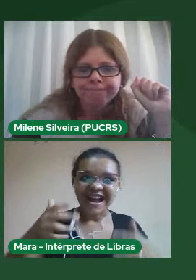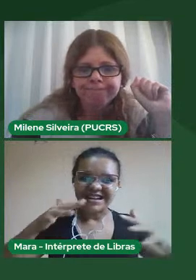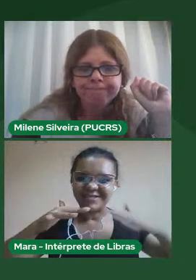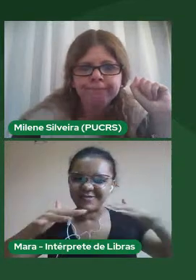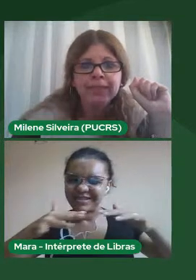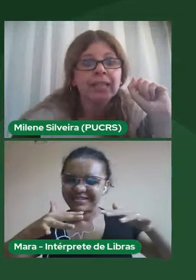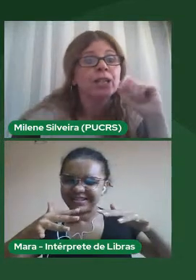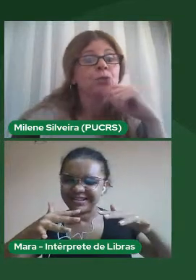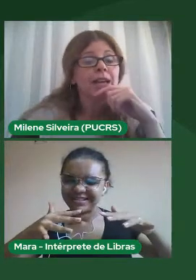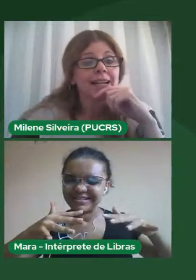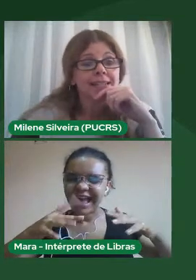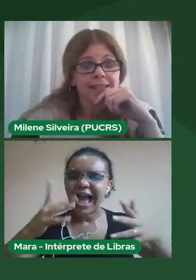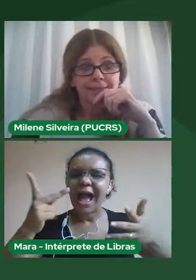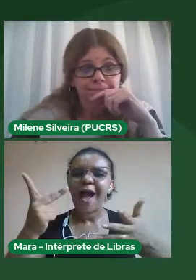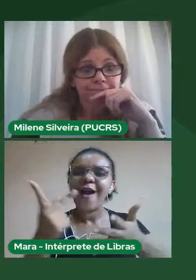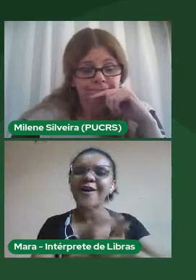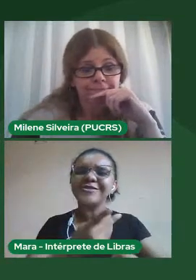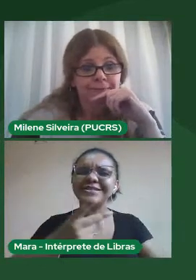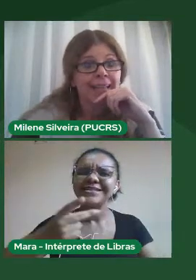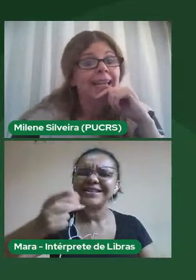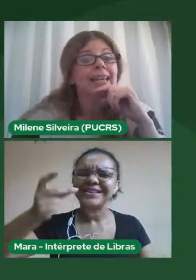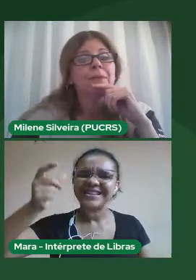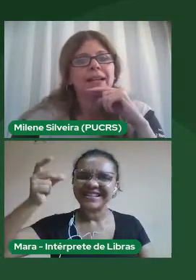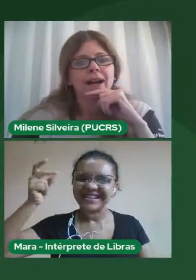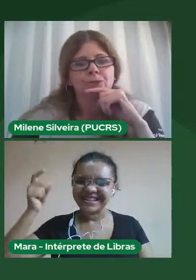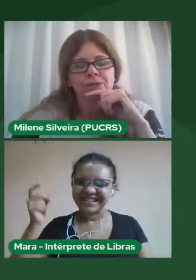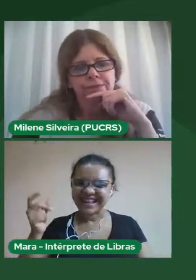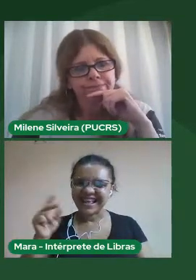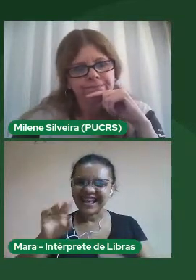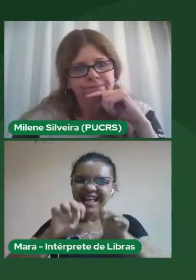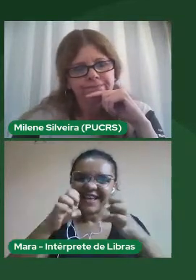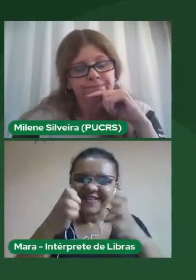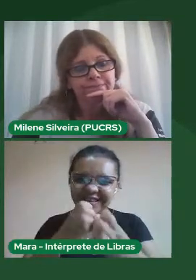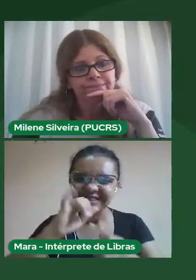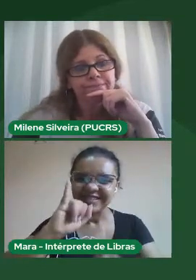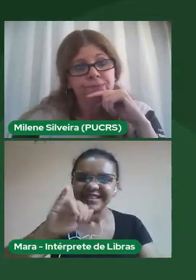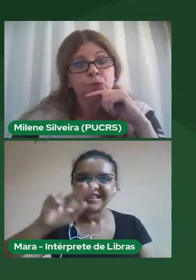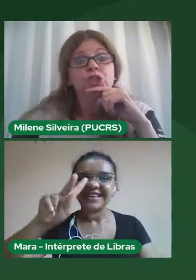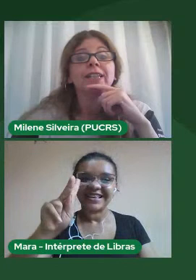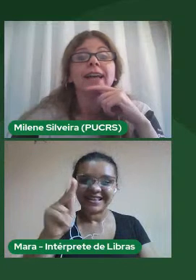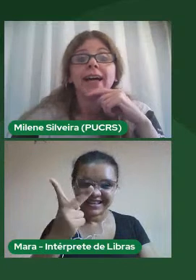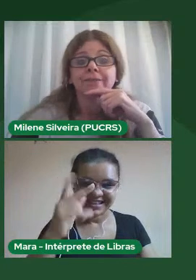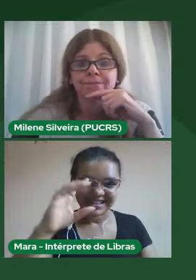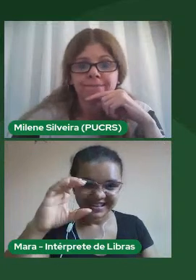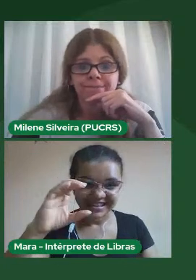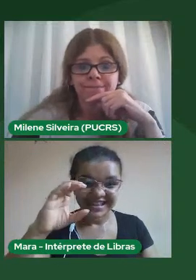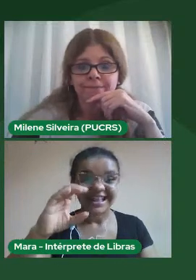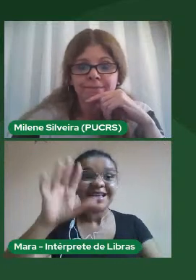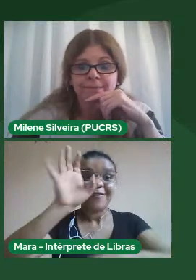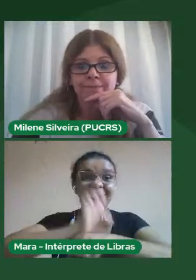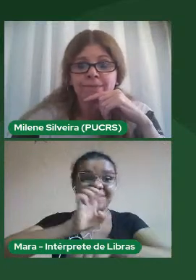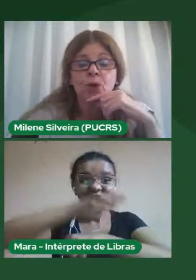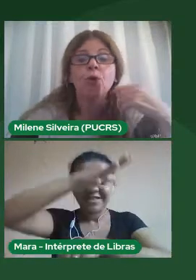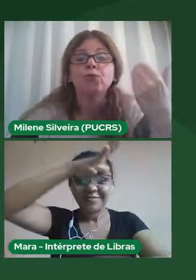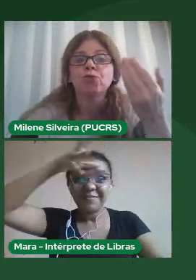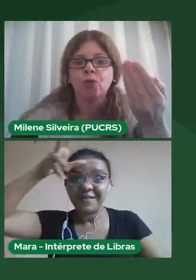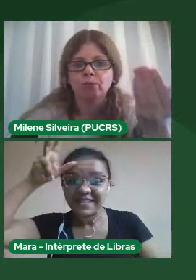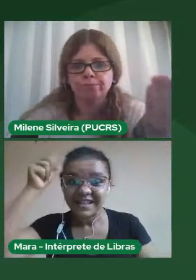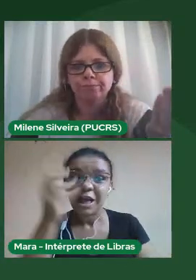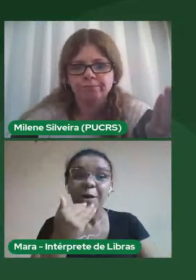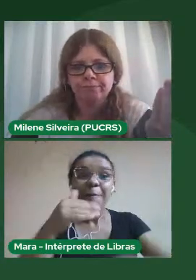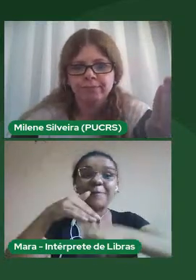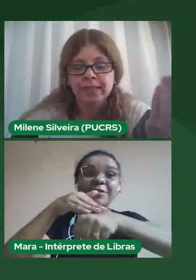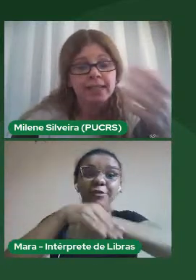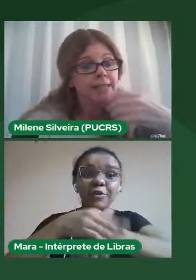vez, no IHC, em Manaus, no jantar, houve um